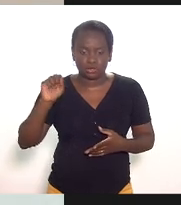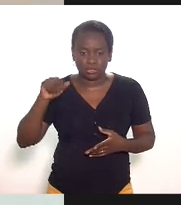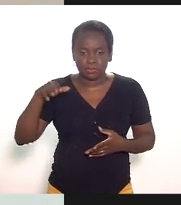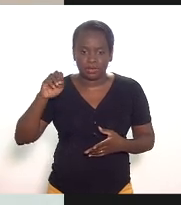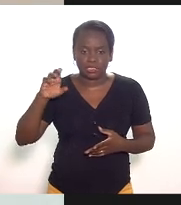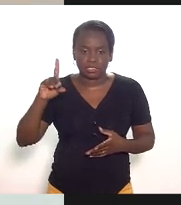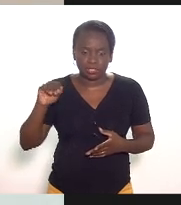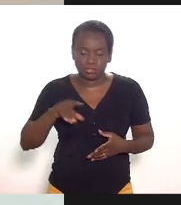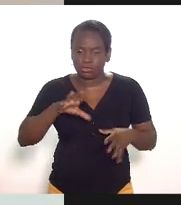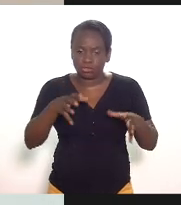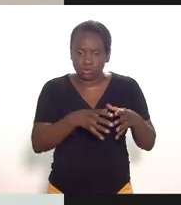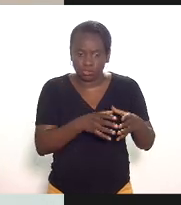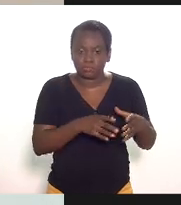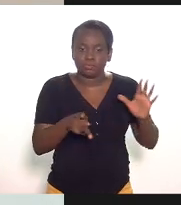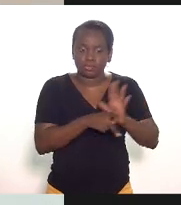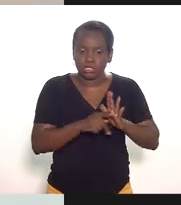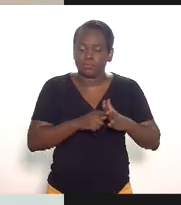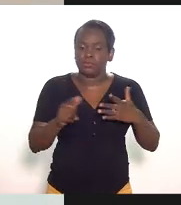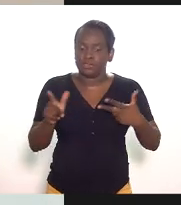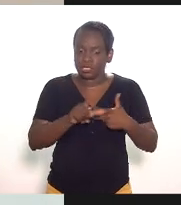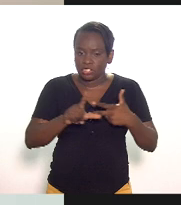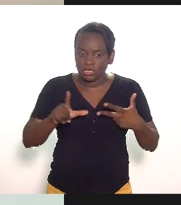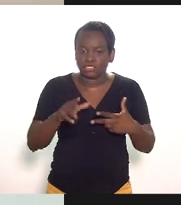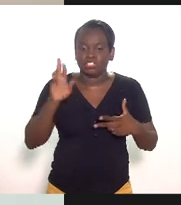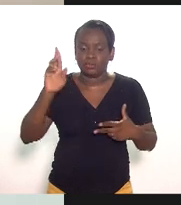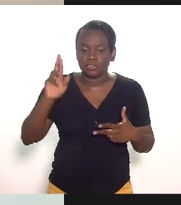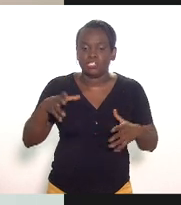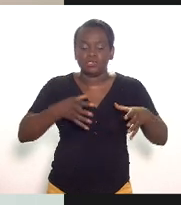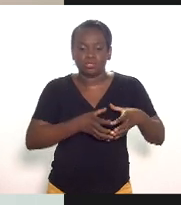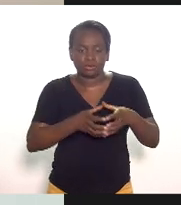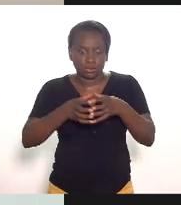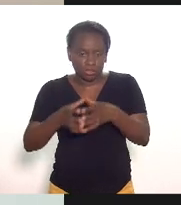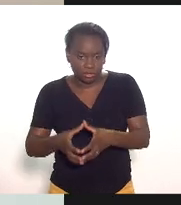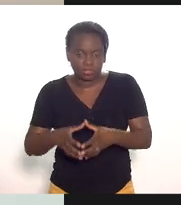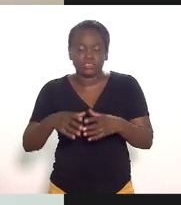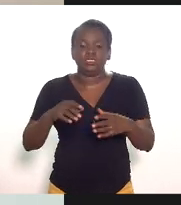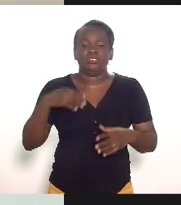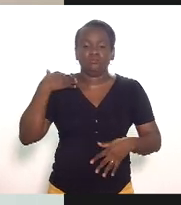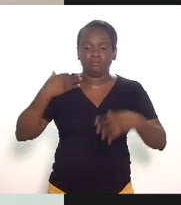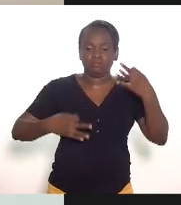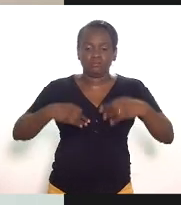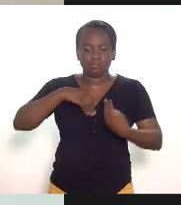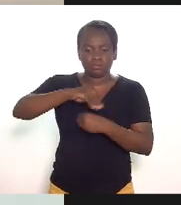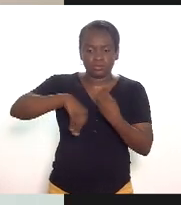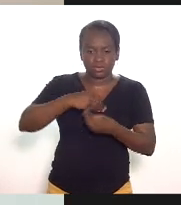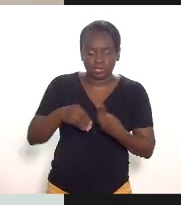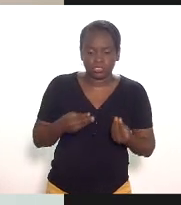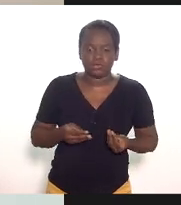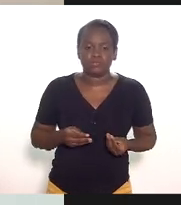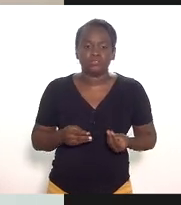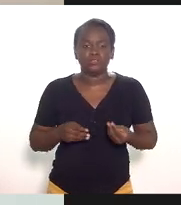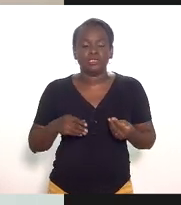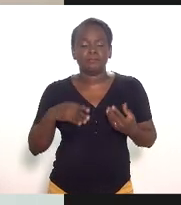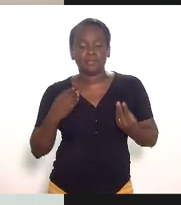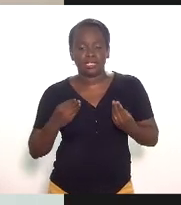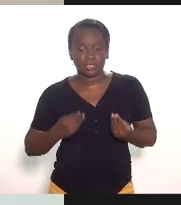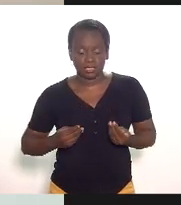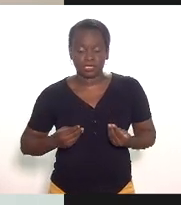nossos representantes do Poder Legislativo, em conjunto, através daquele tribunal misto, o Tribunal de Justiça, para